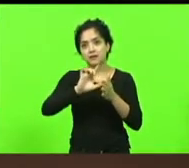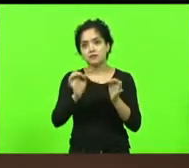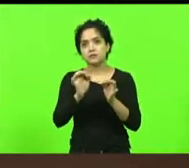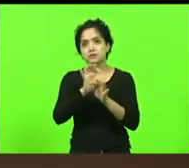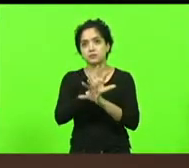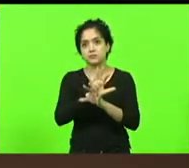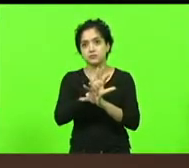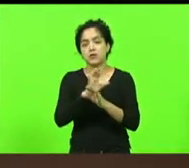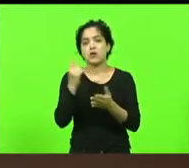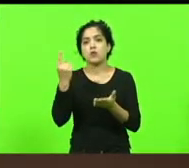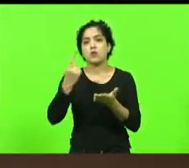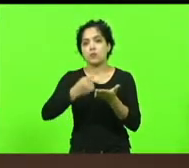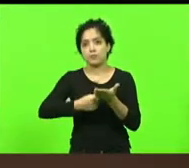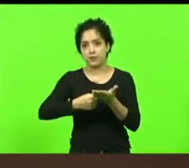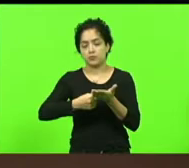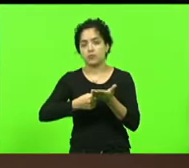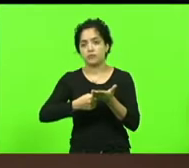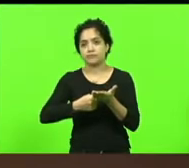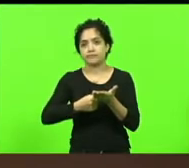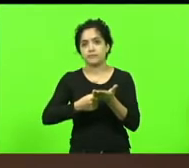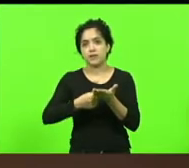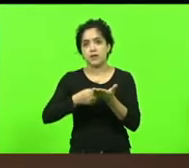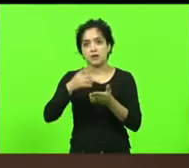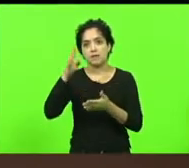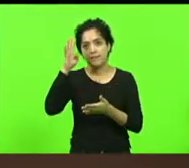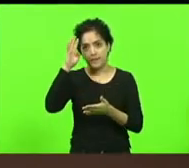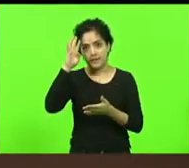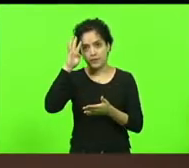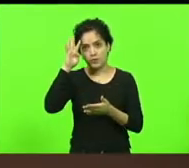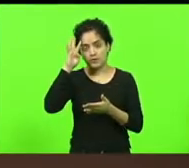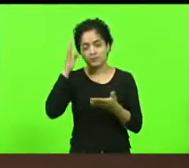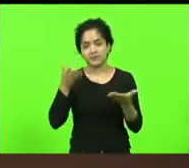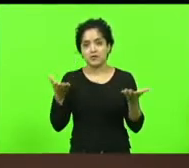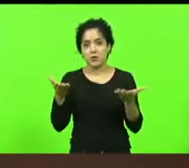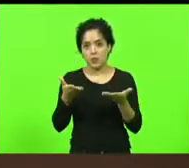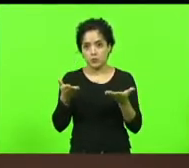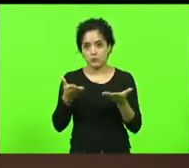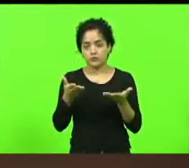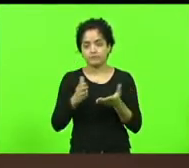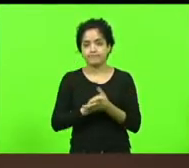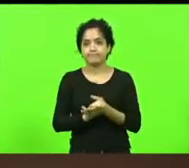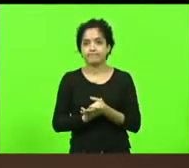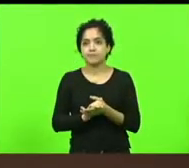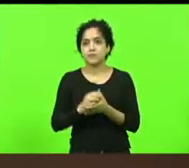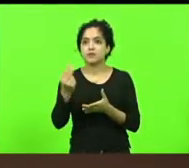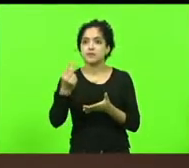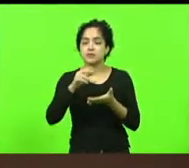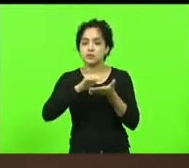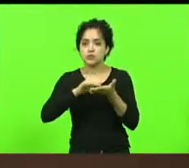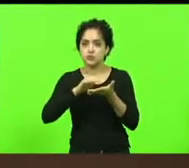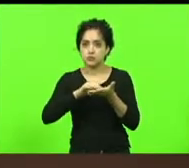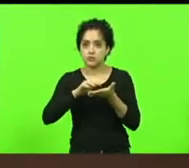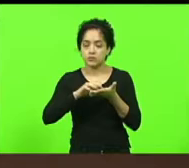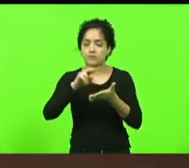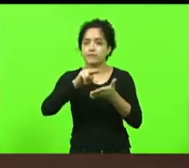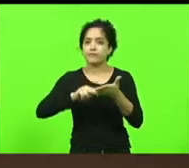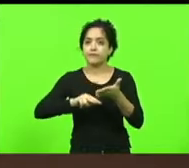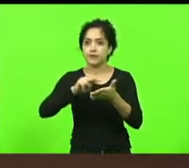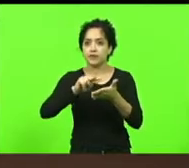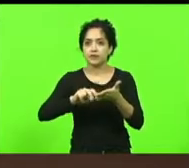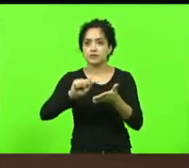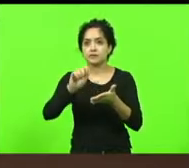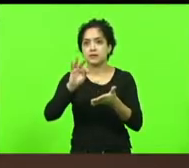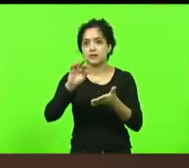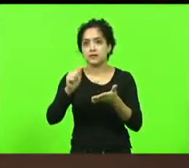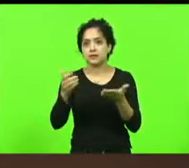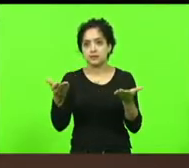sessão, convocou outra ordinária para quarta-feira no horário regimental e, para constar, o segundo secretário fez a ata que acabo